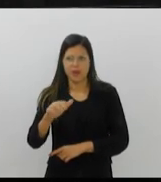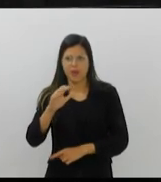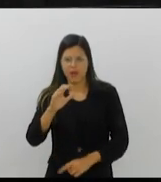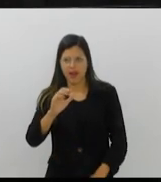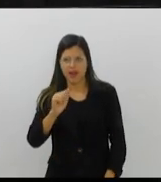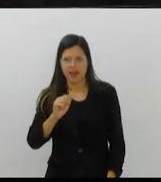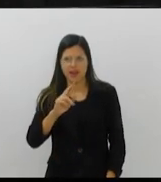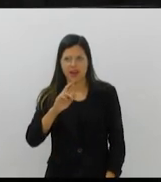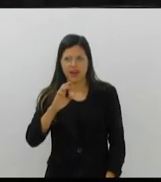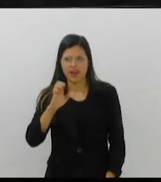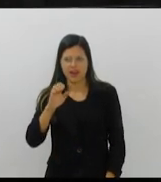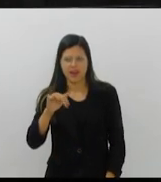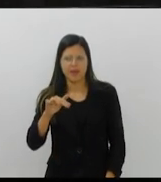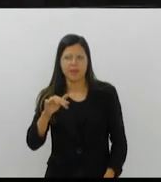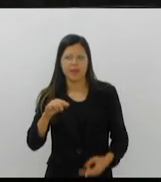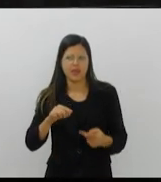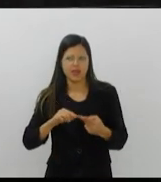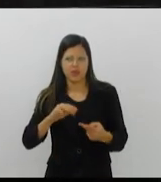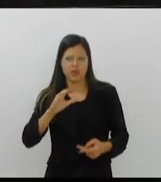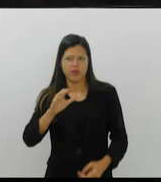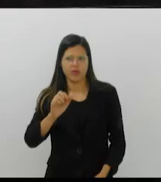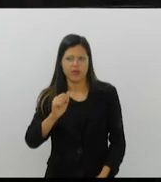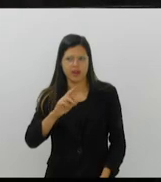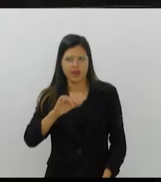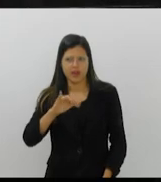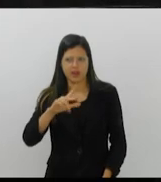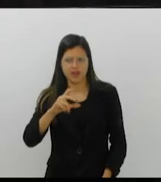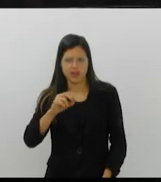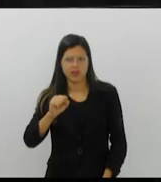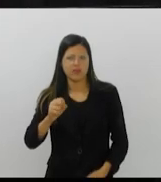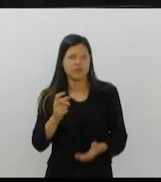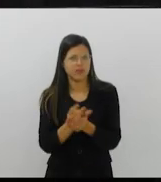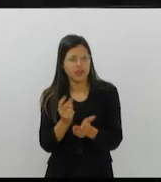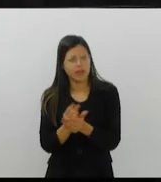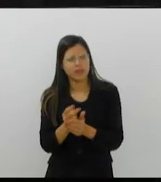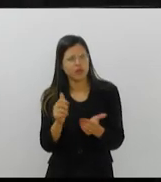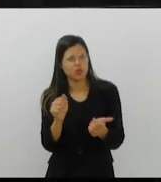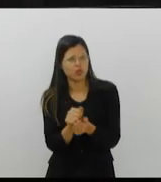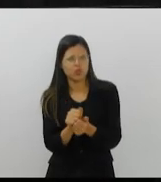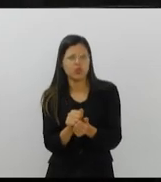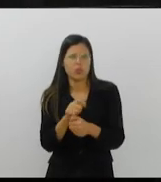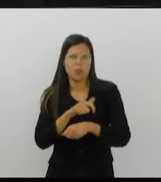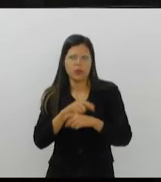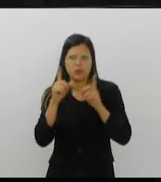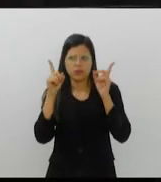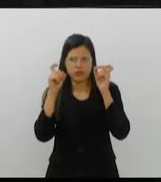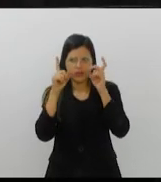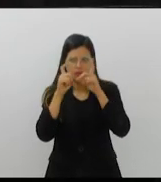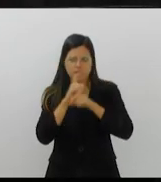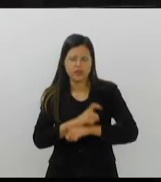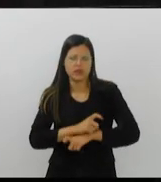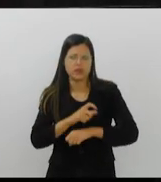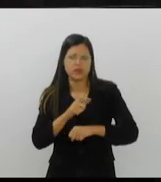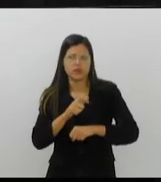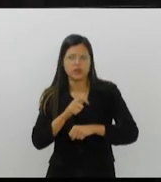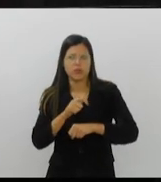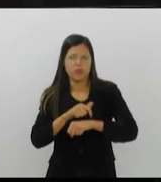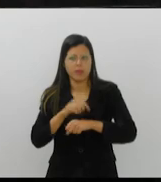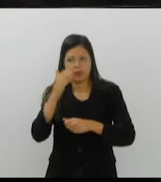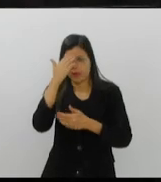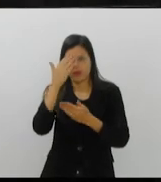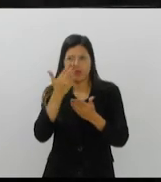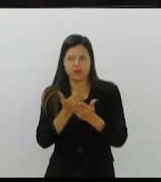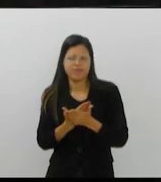né? Vocês sempre estiveram no meu lado, nos momentos mais difíceis, nos momentos que eu acreditava que talvez eu não